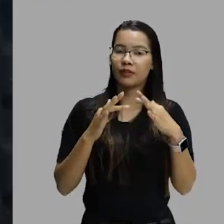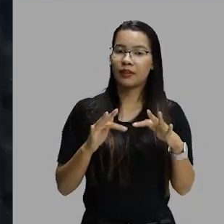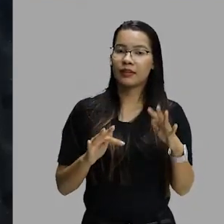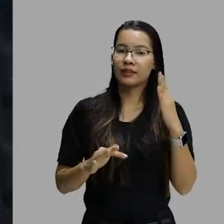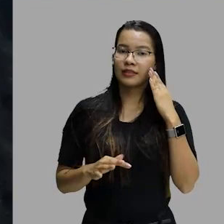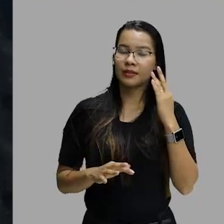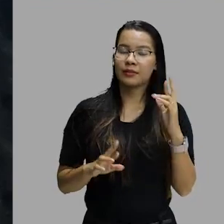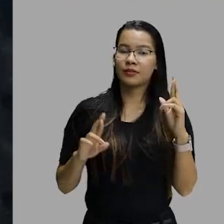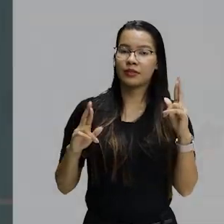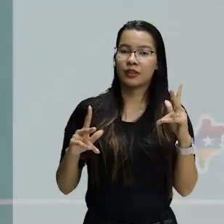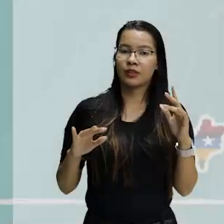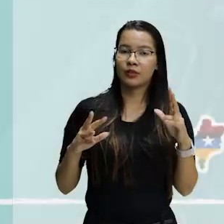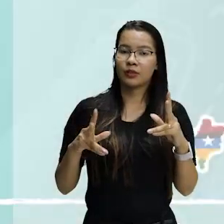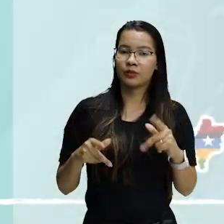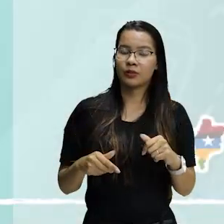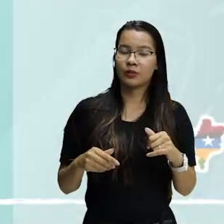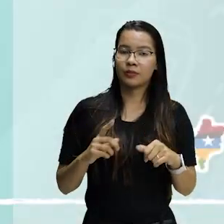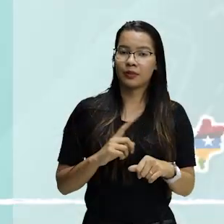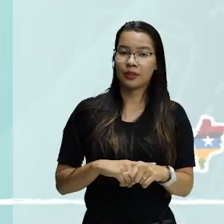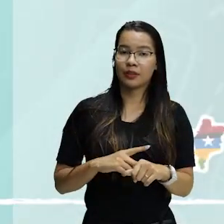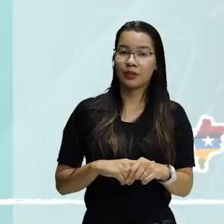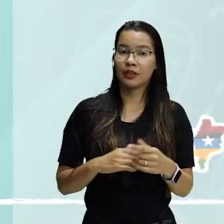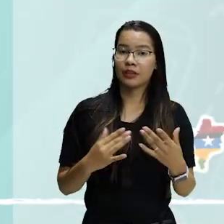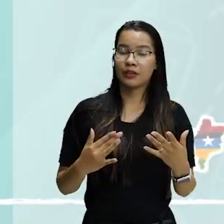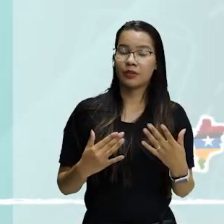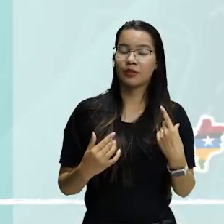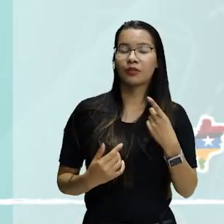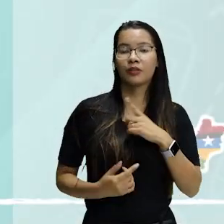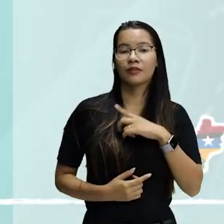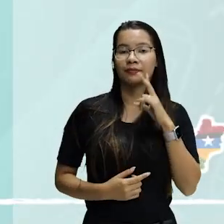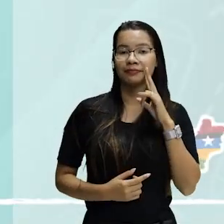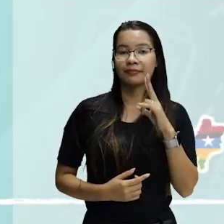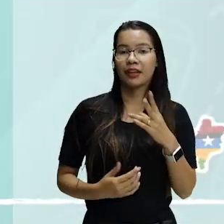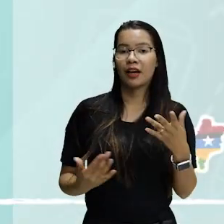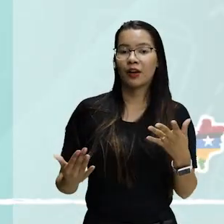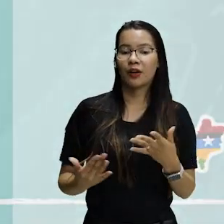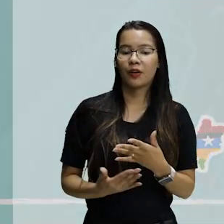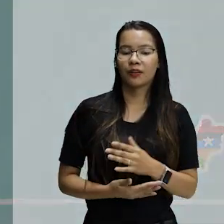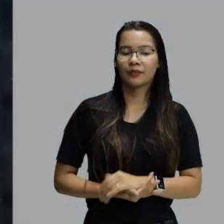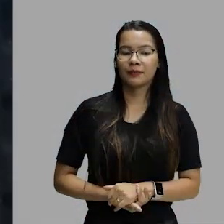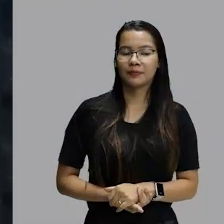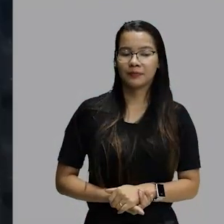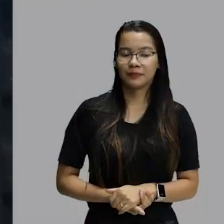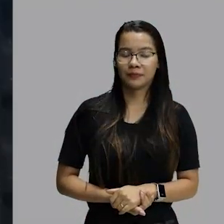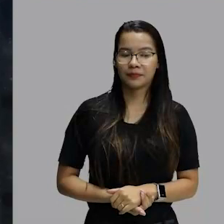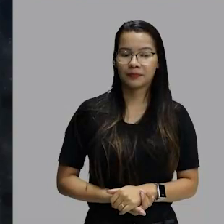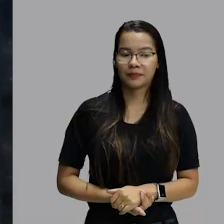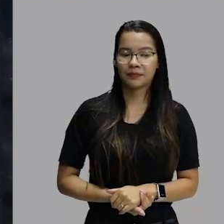isso entre o período? É o que nós vamos ver agora, tá bom? Acompanhe aí na sua tela.